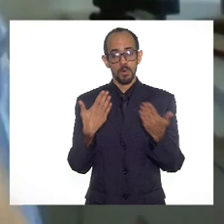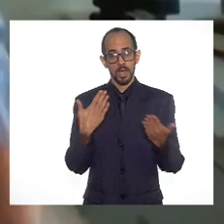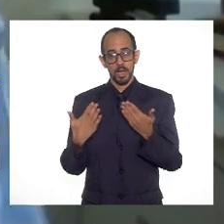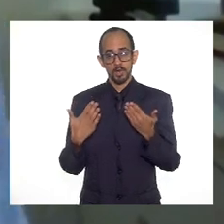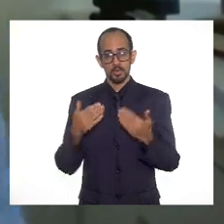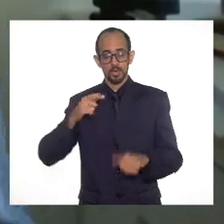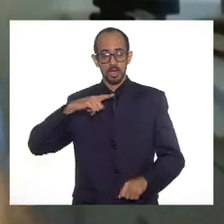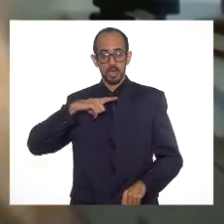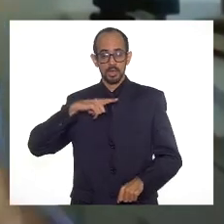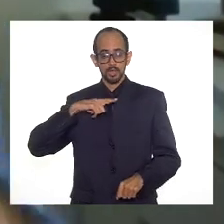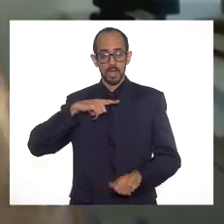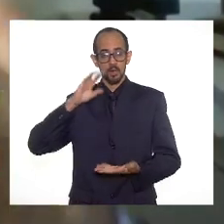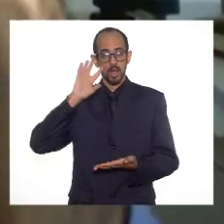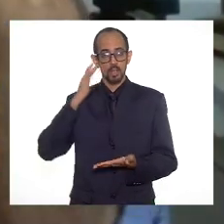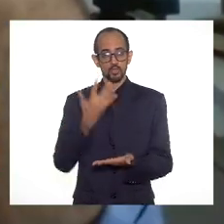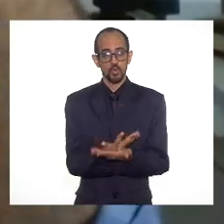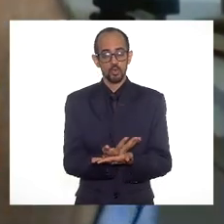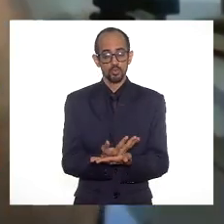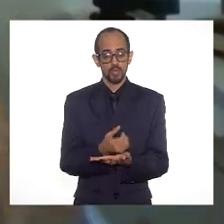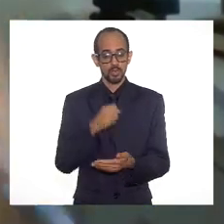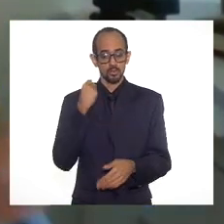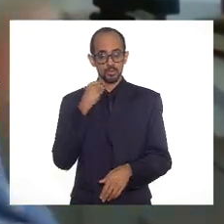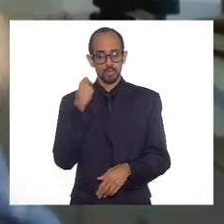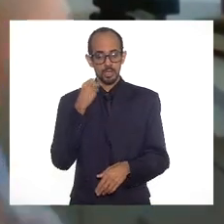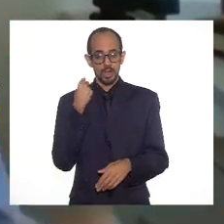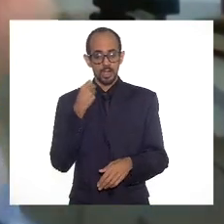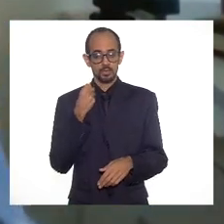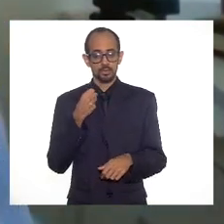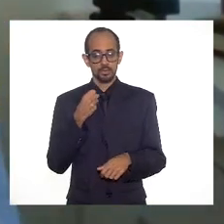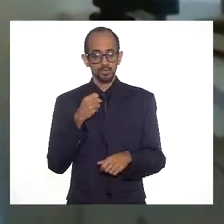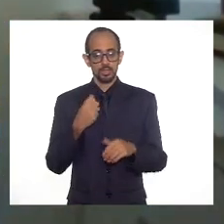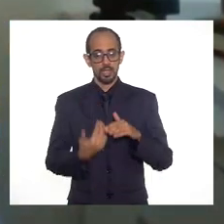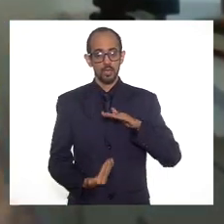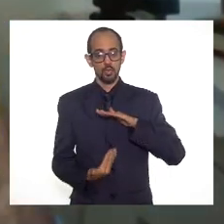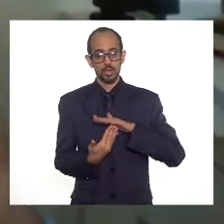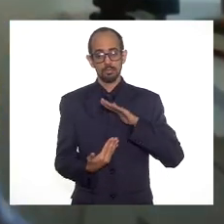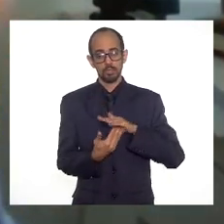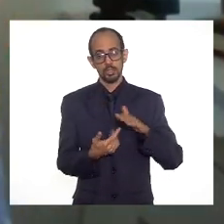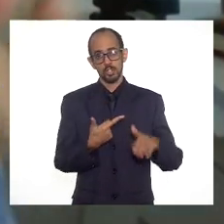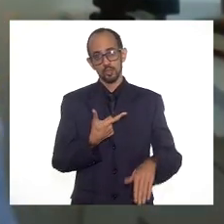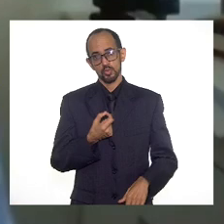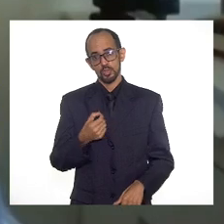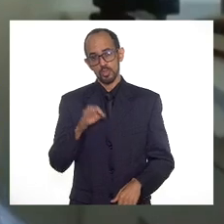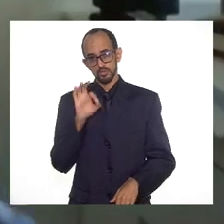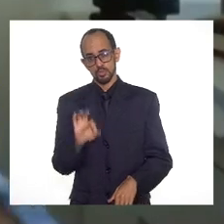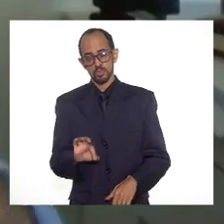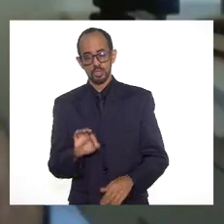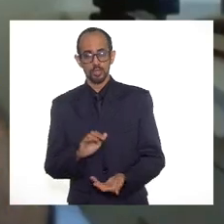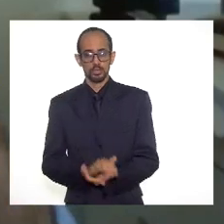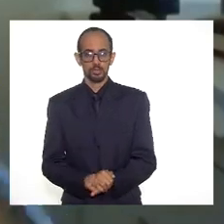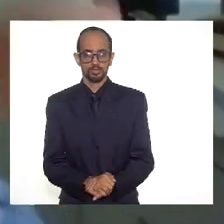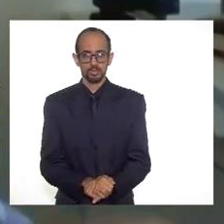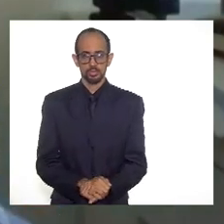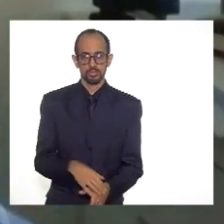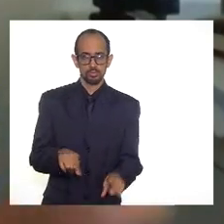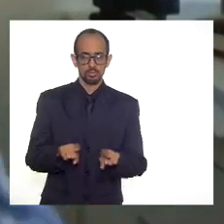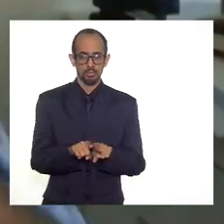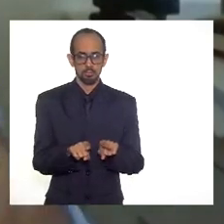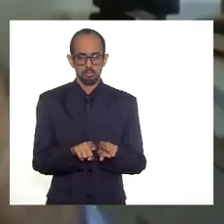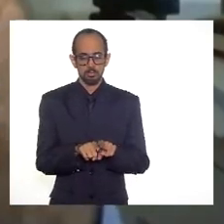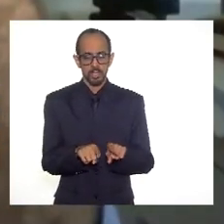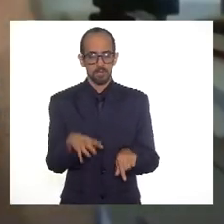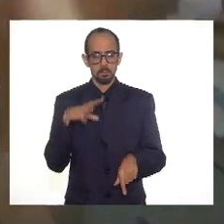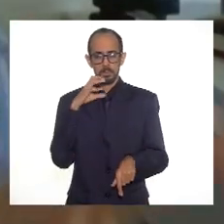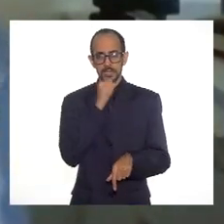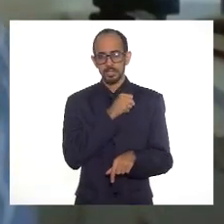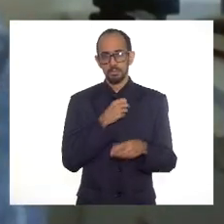à resolução do Senado, que só permite 200%. Verificar se quanto nós estamos com